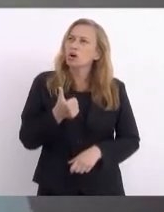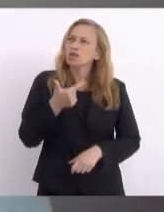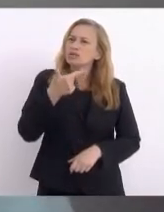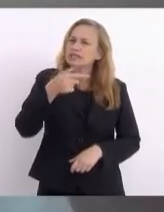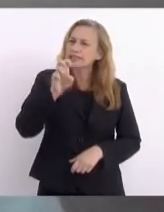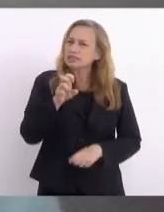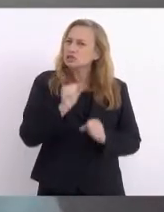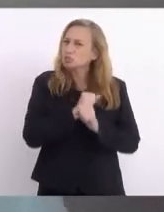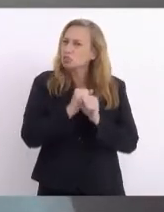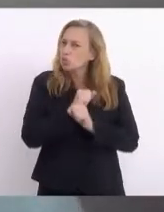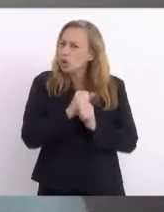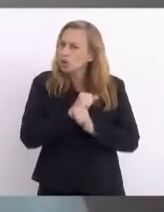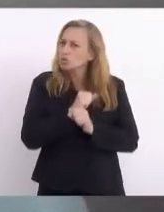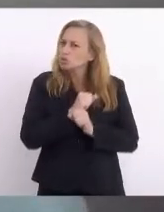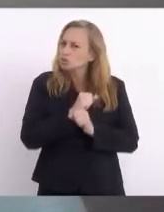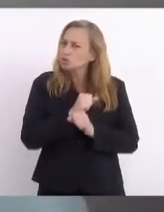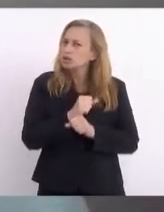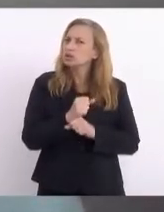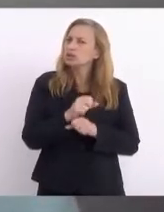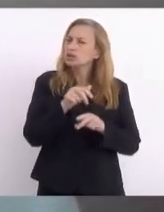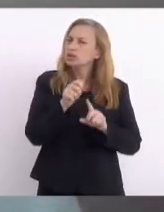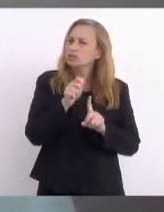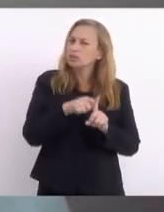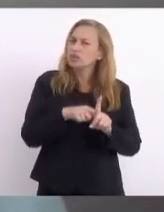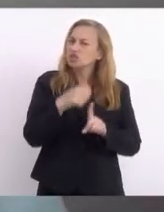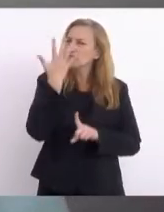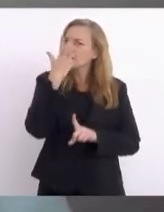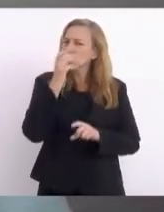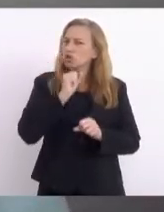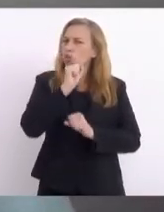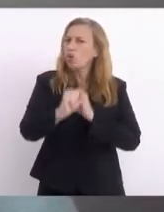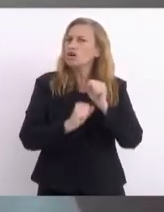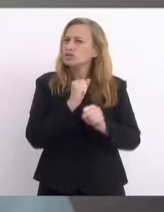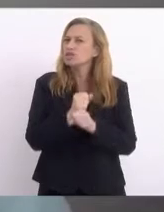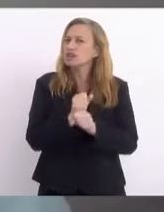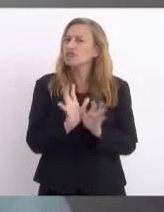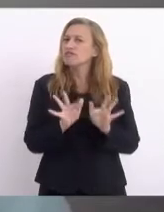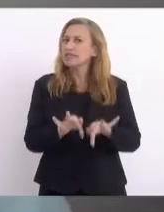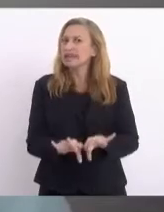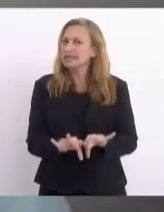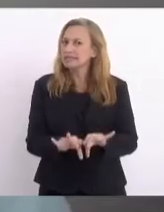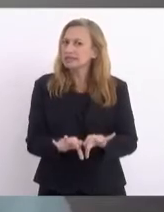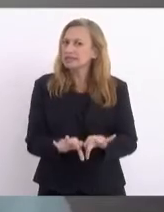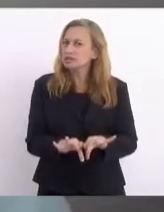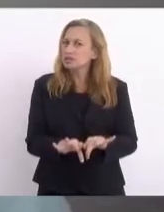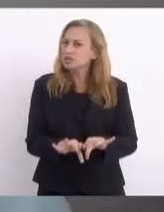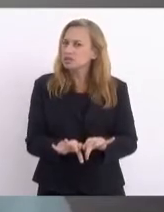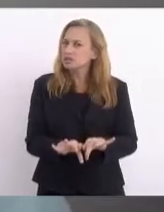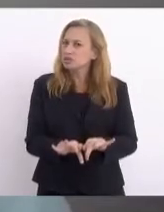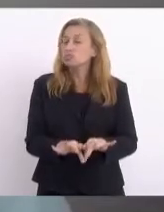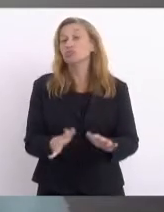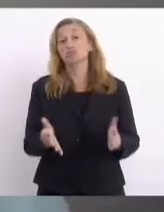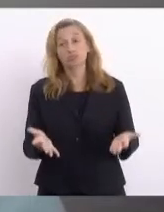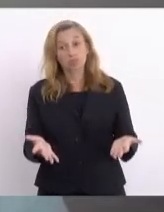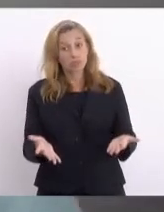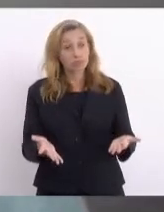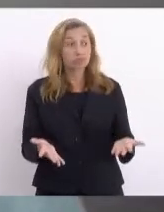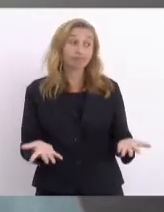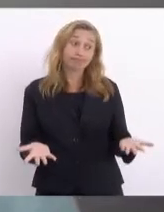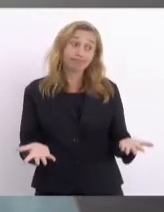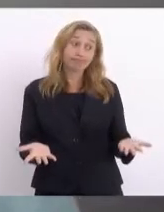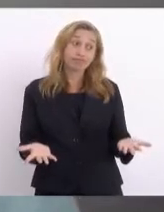anos, completa 25 anos em fevereiro do ano que vem e se encerra. e se encerra num cenário